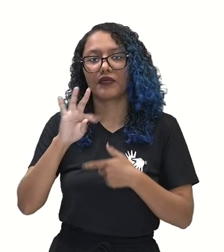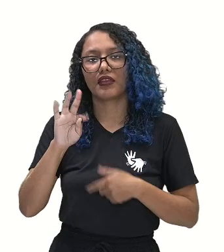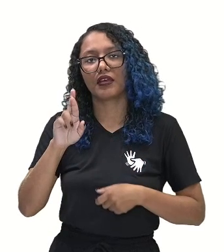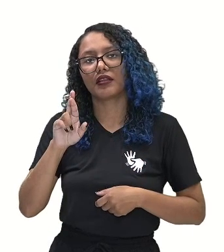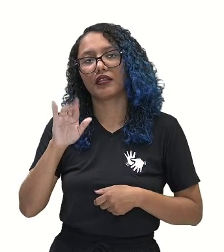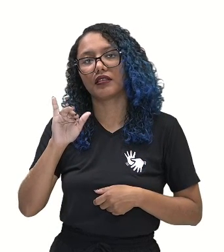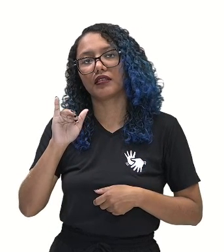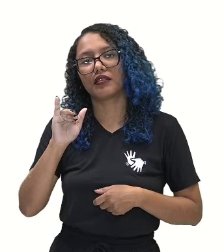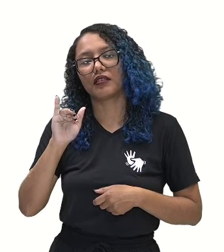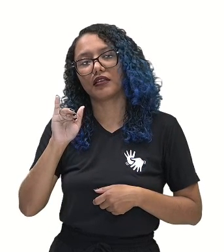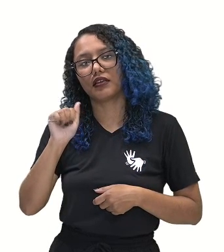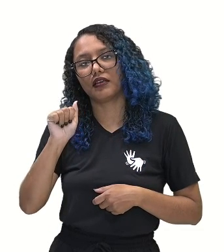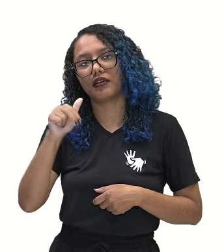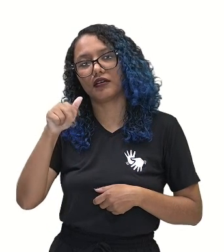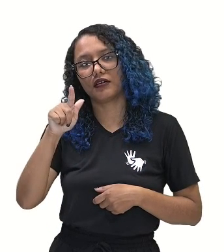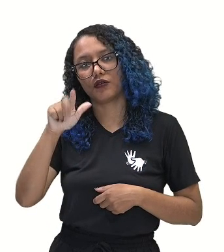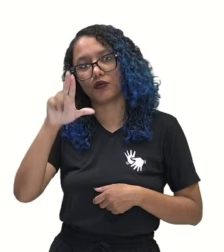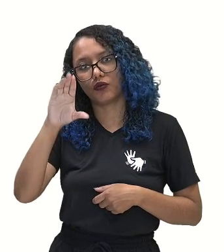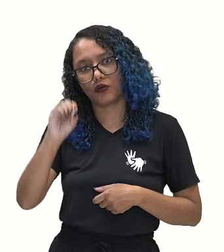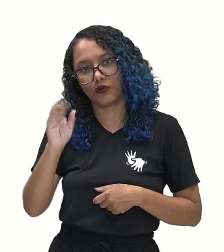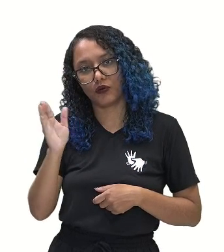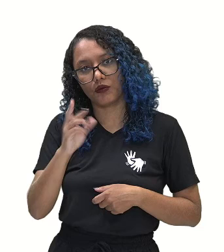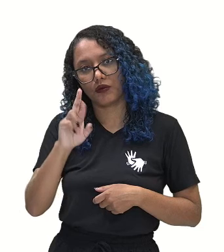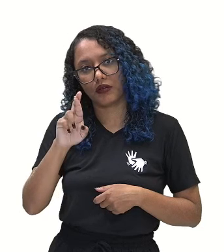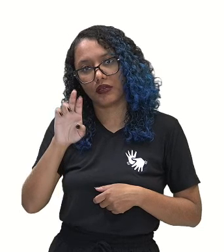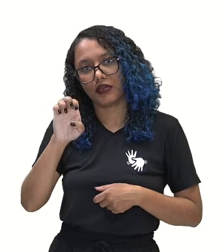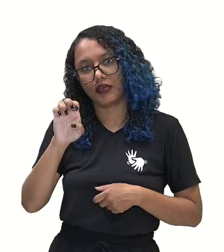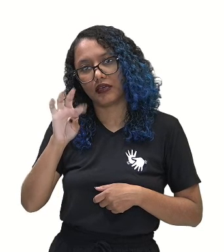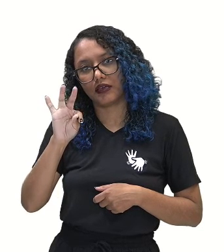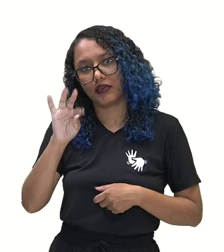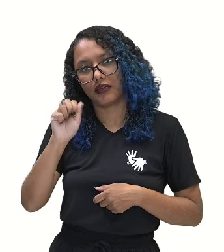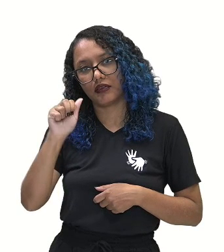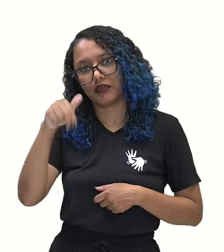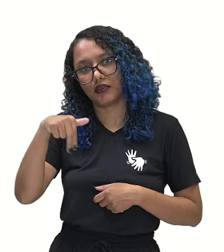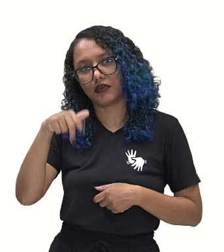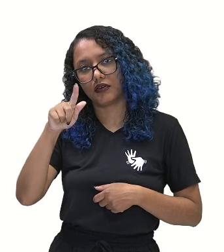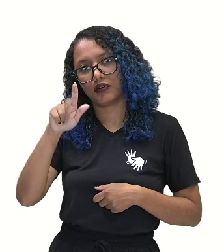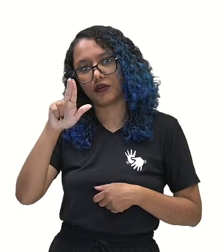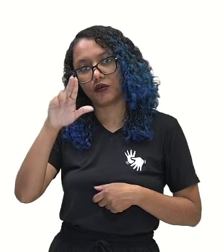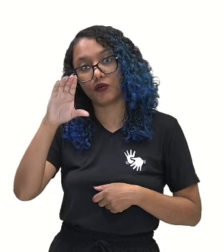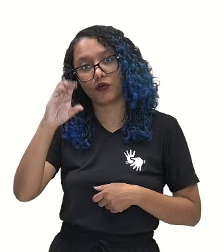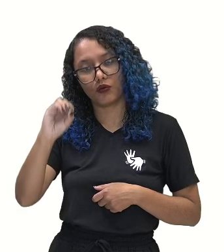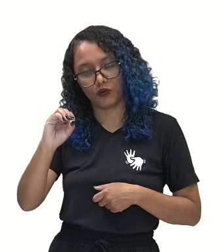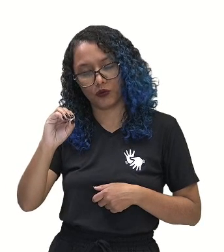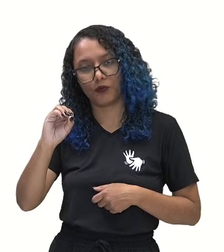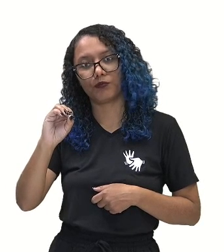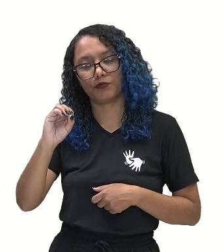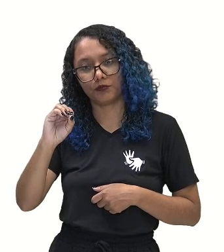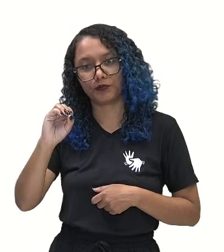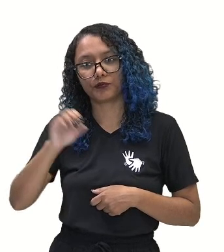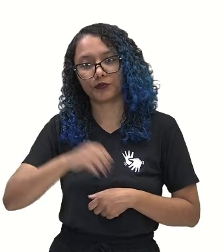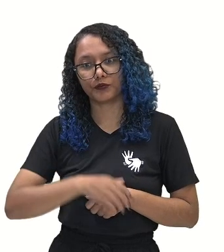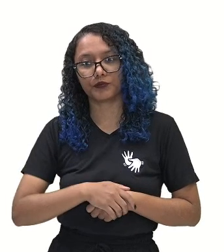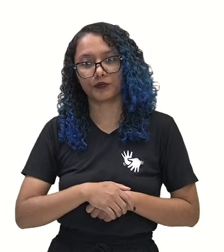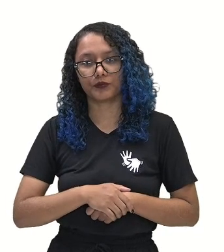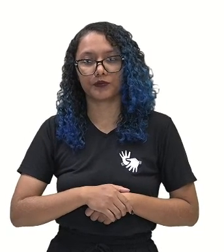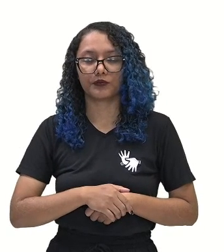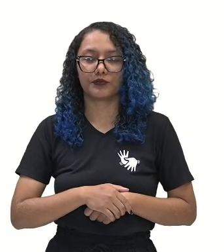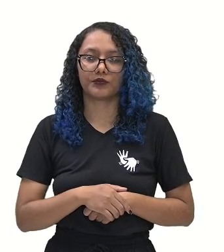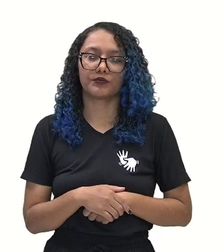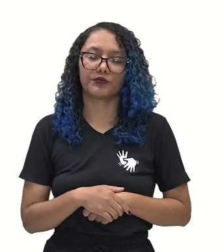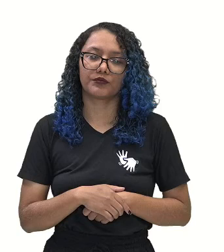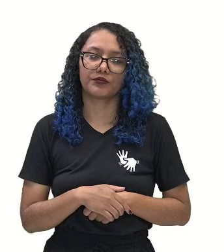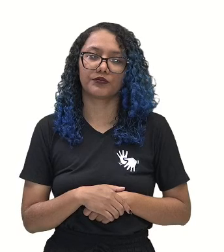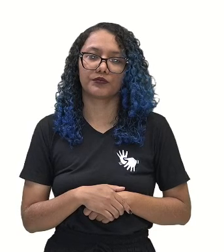que acontece? Vamos lá. Com esse triângulo retângulo, a gente tem, eu tenho